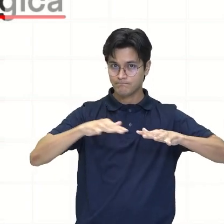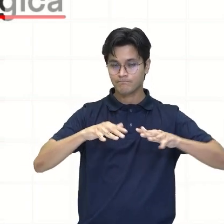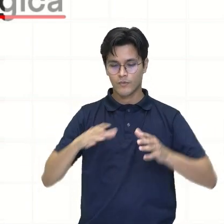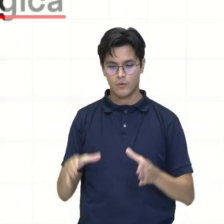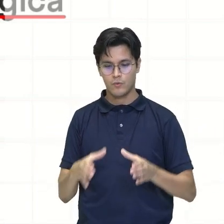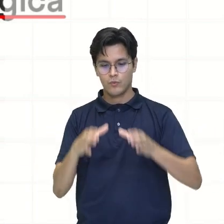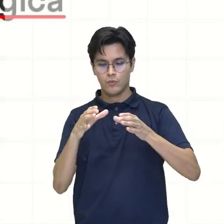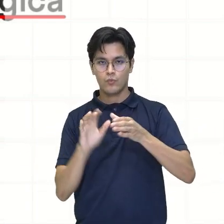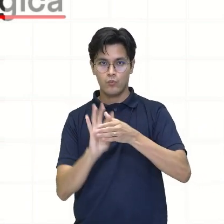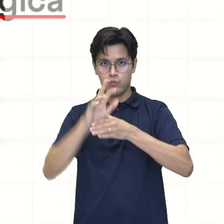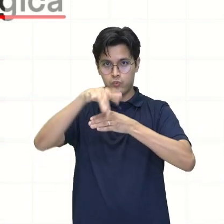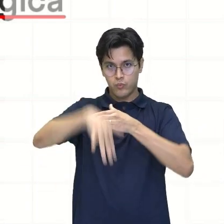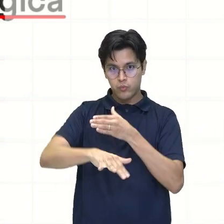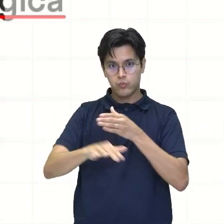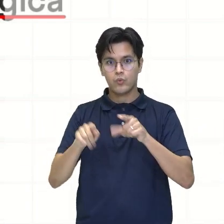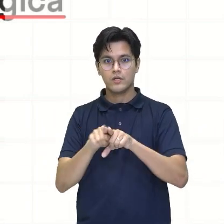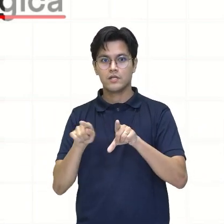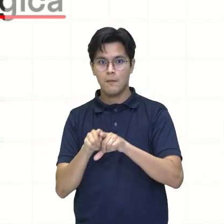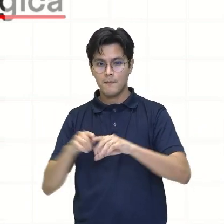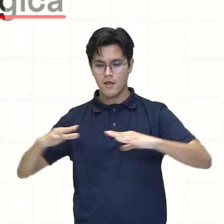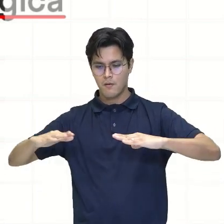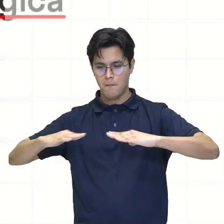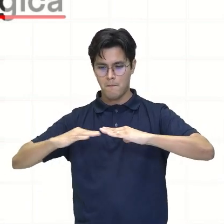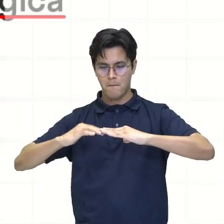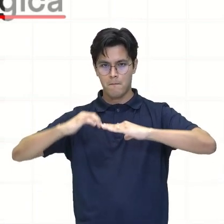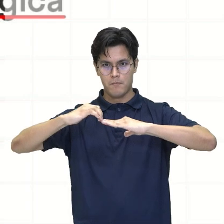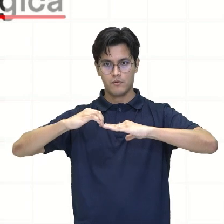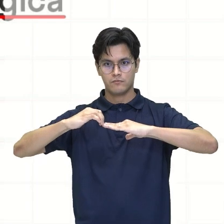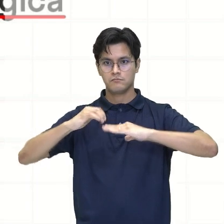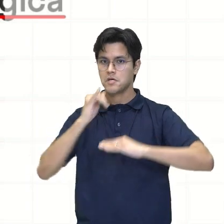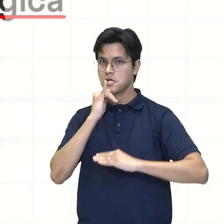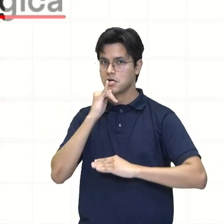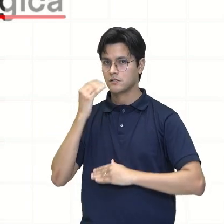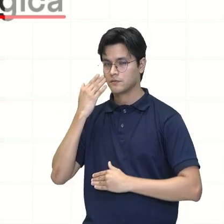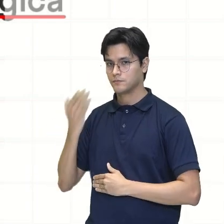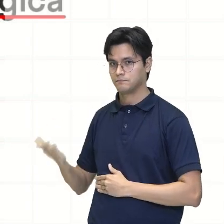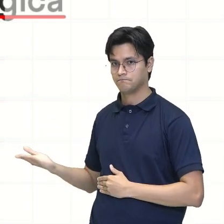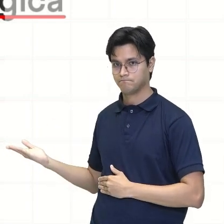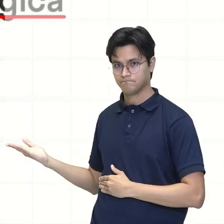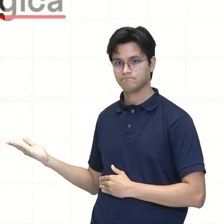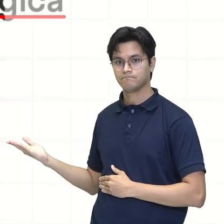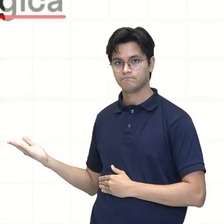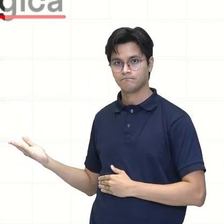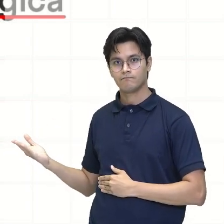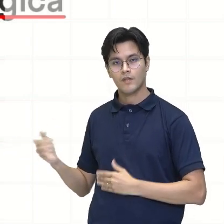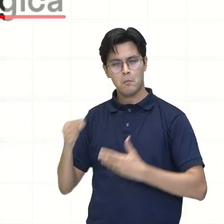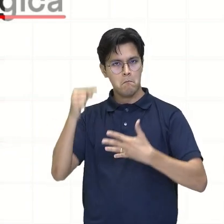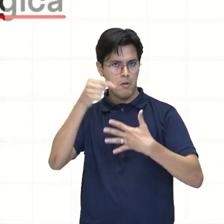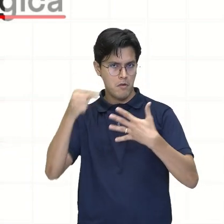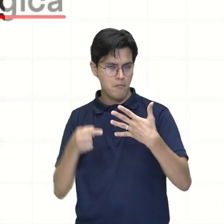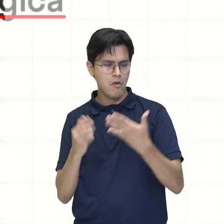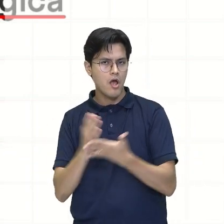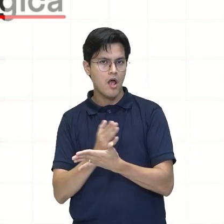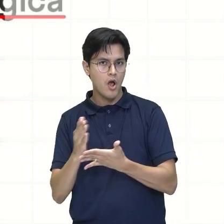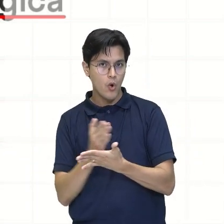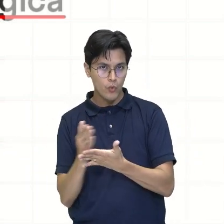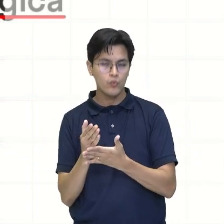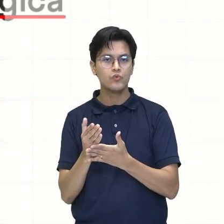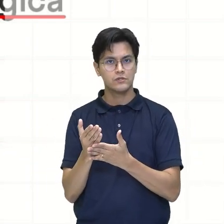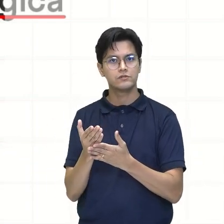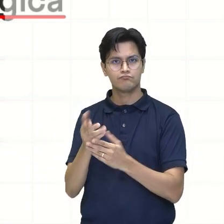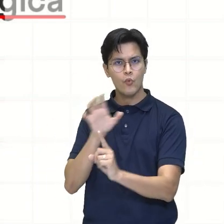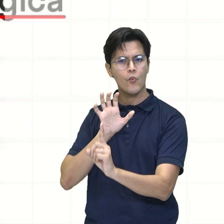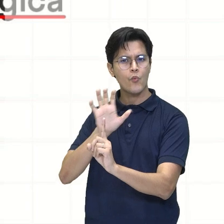os dobramentos. São alguns desses elementos, né, que vão